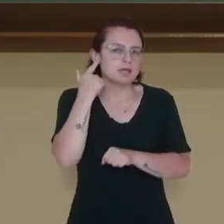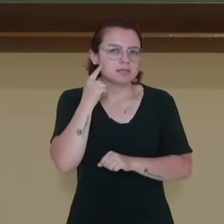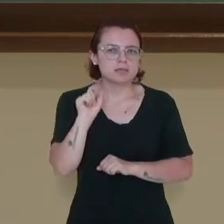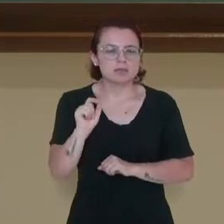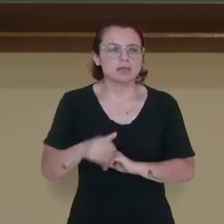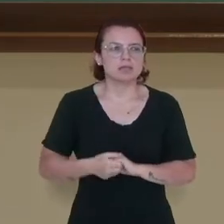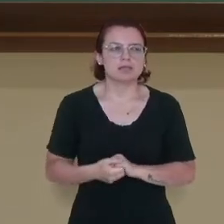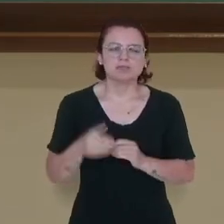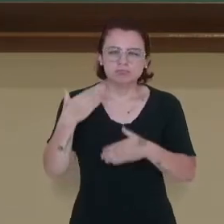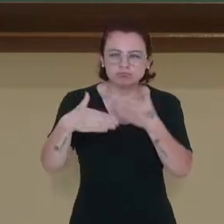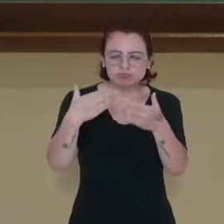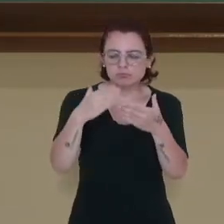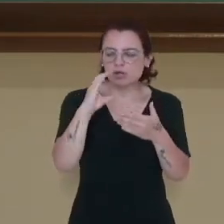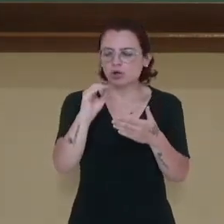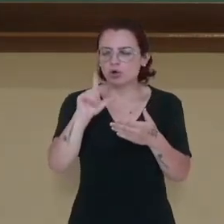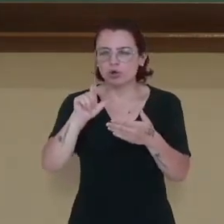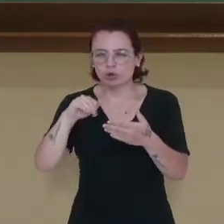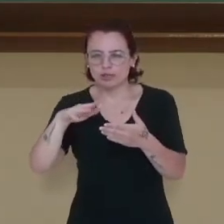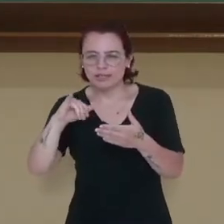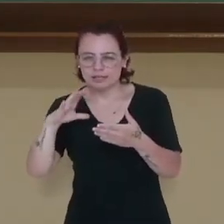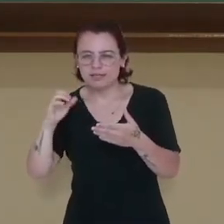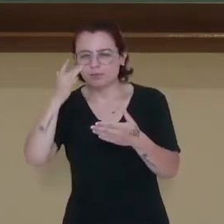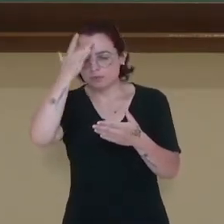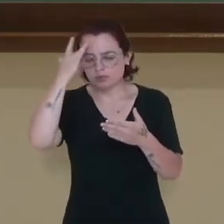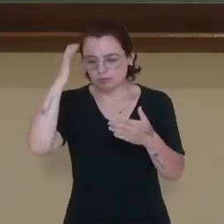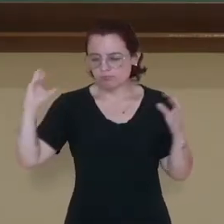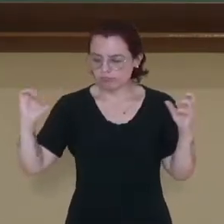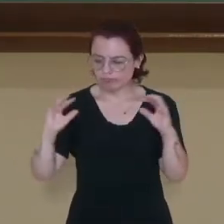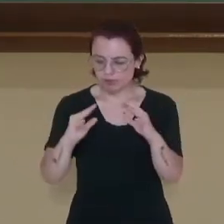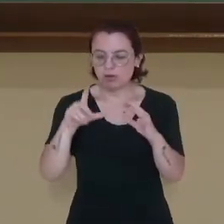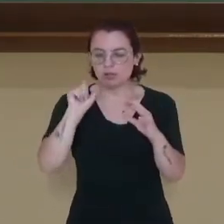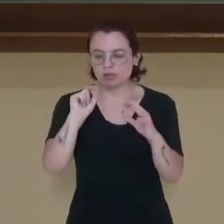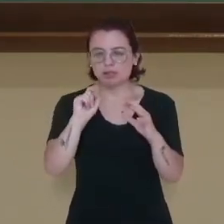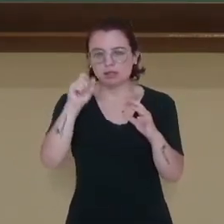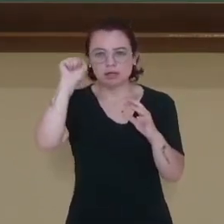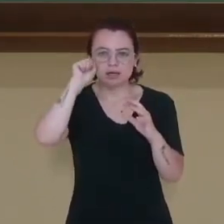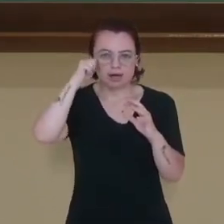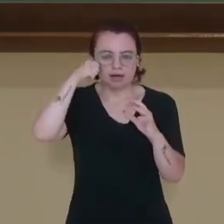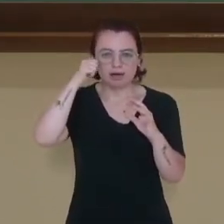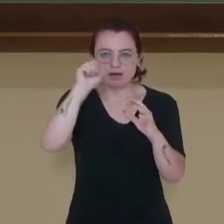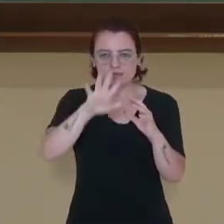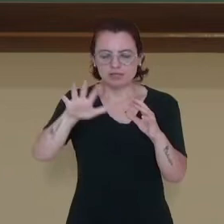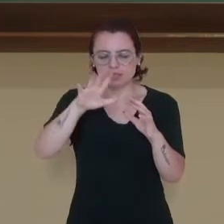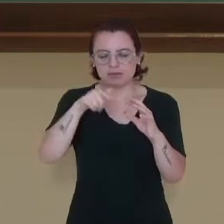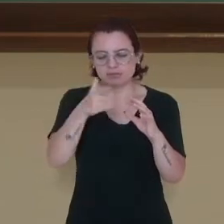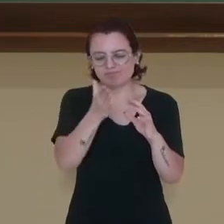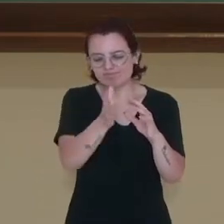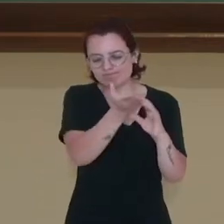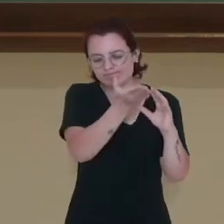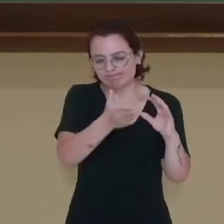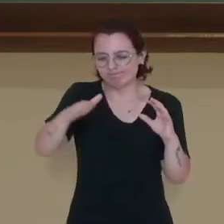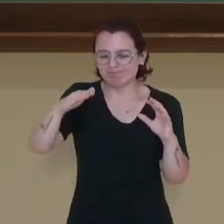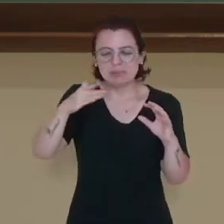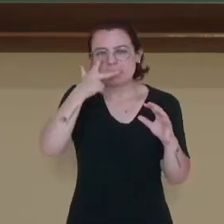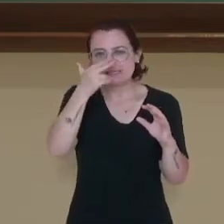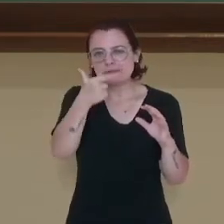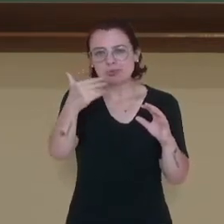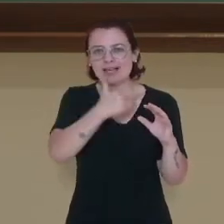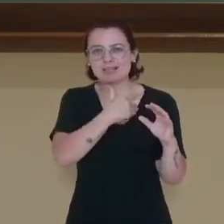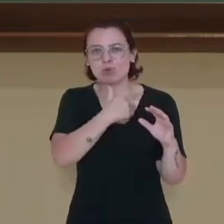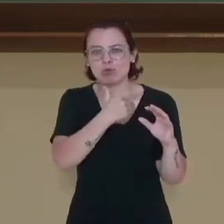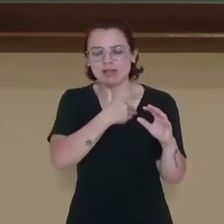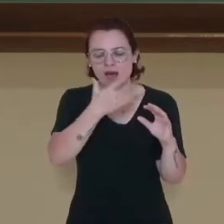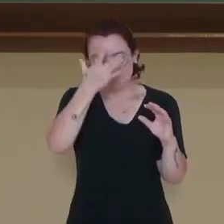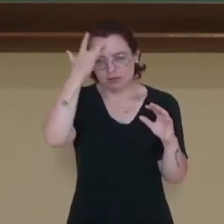o colonialismo e neocolonialismo, a África foi dividida de forma irresponsável, pelos